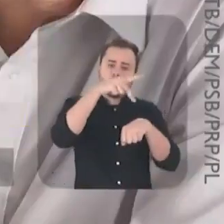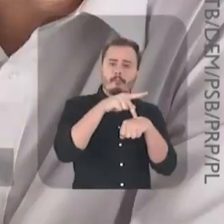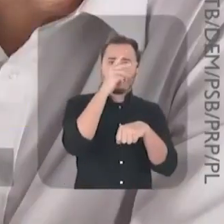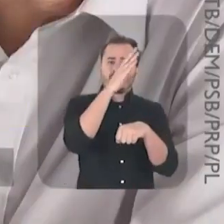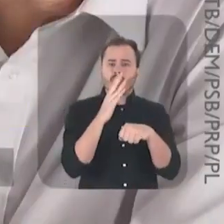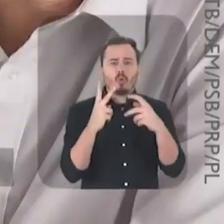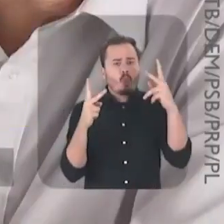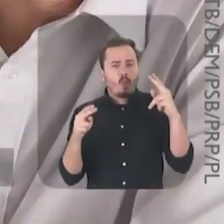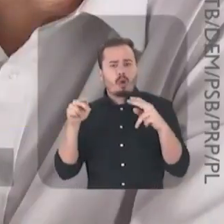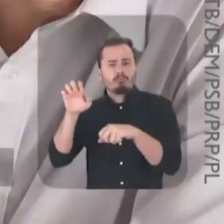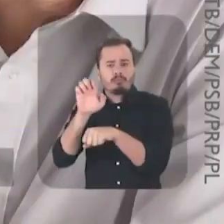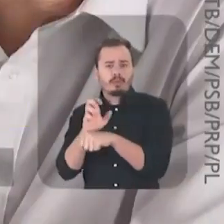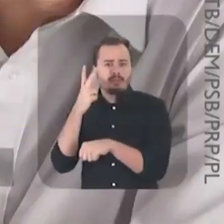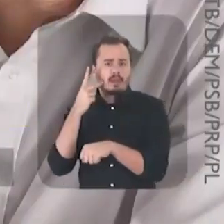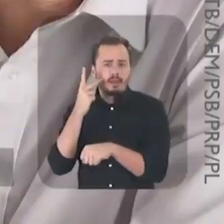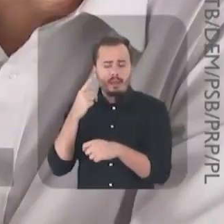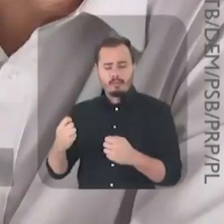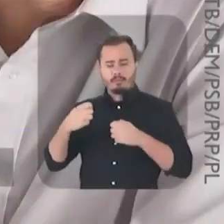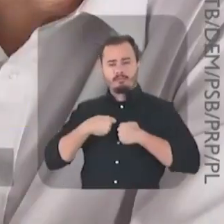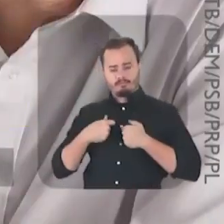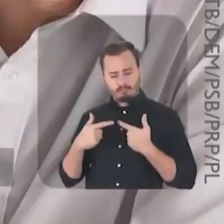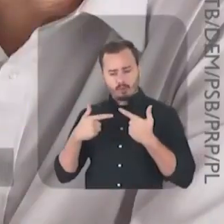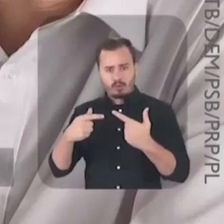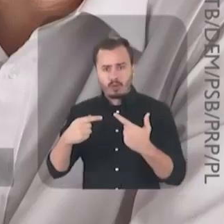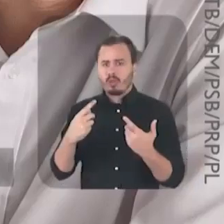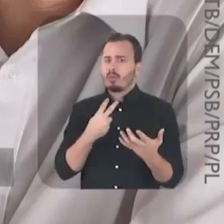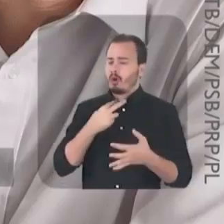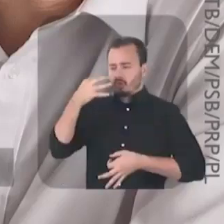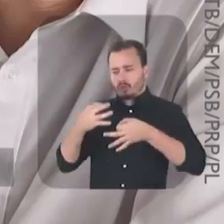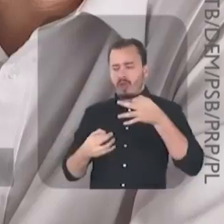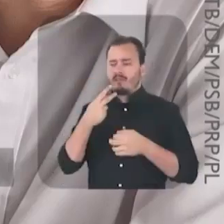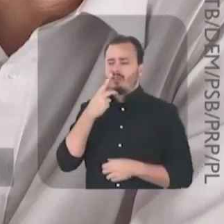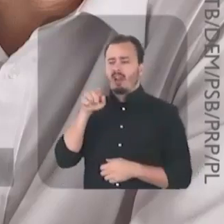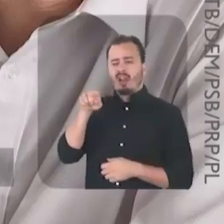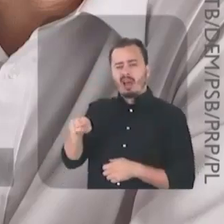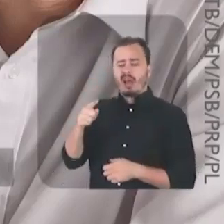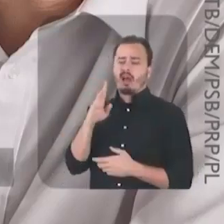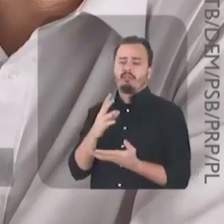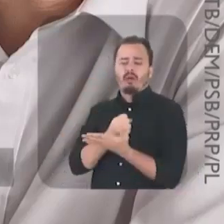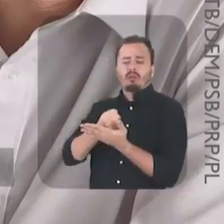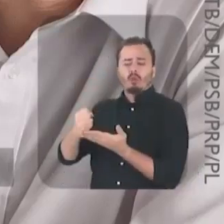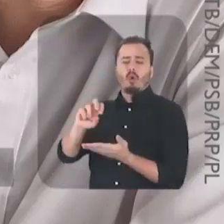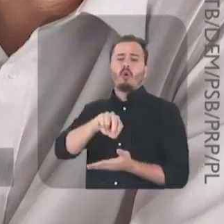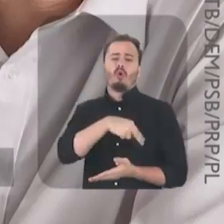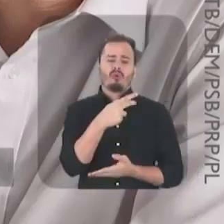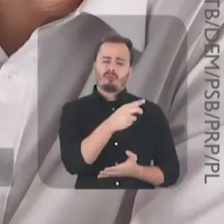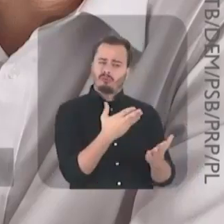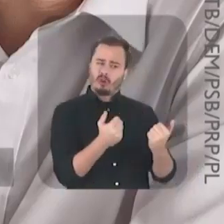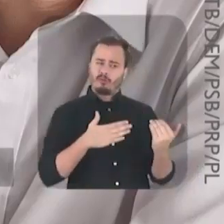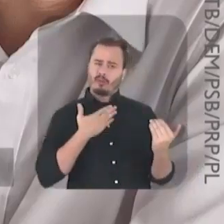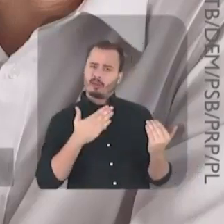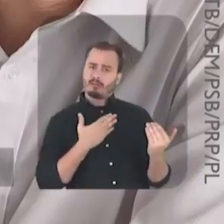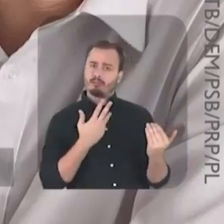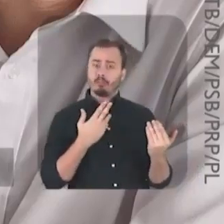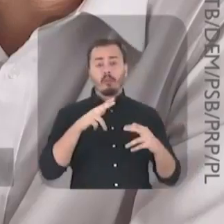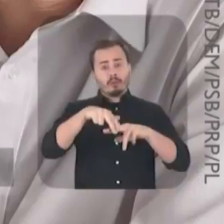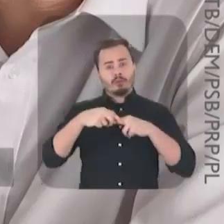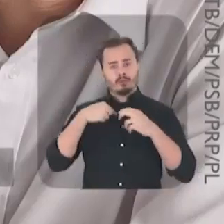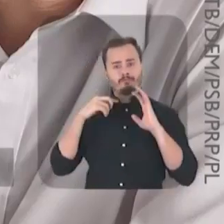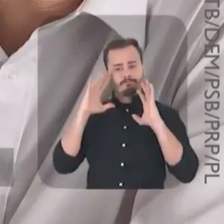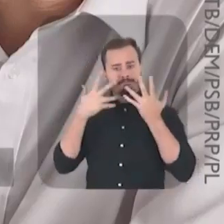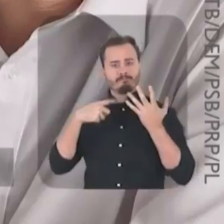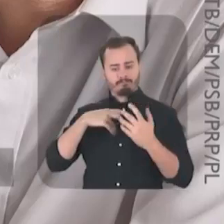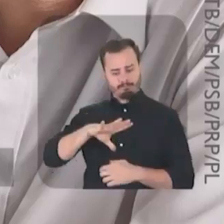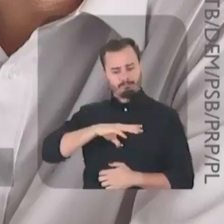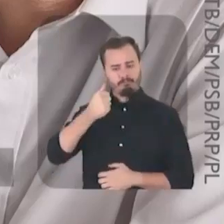um Brasil com a cara do nosso povo é o que me move. Nunca é tarde para aprender ou cedo para liderar. Por isso, decidi dar um passo adiante